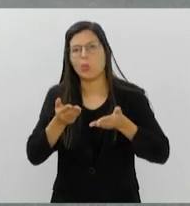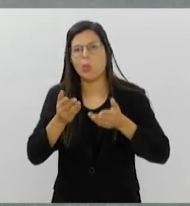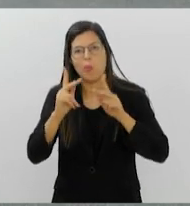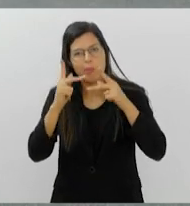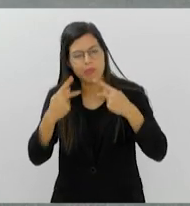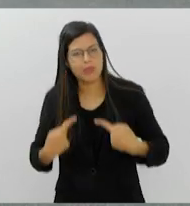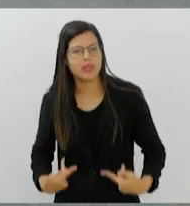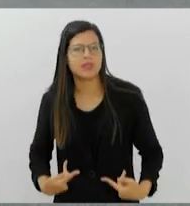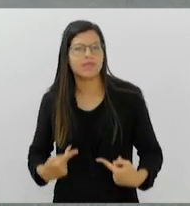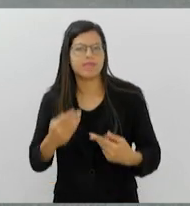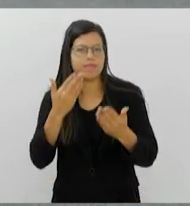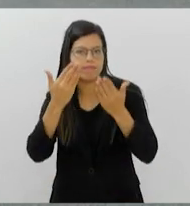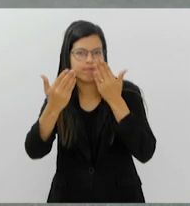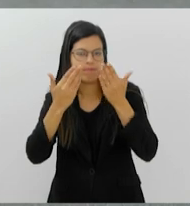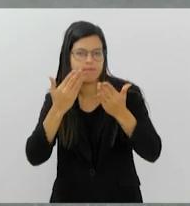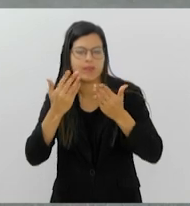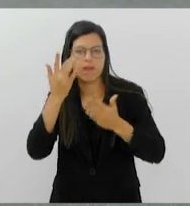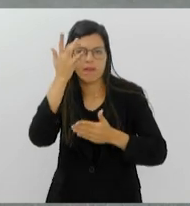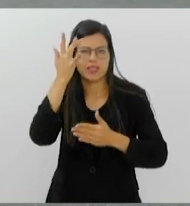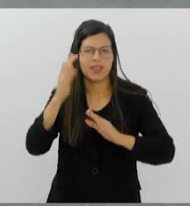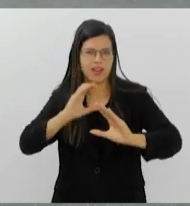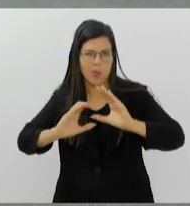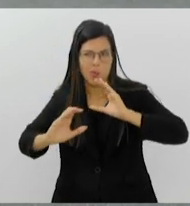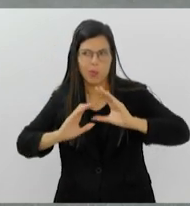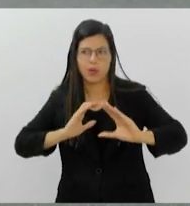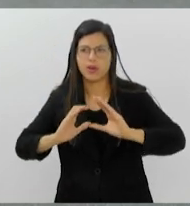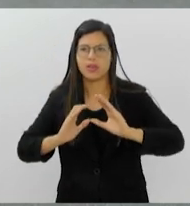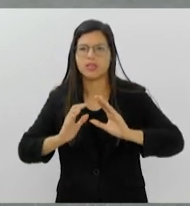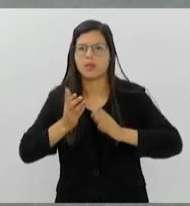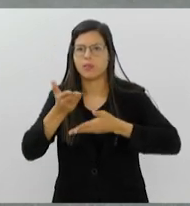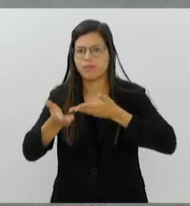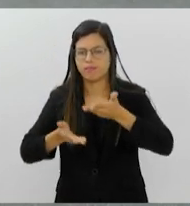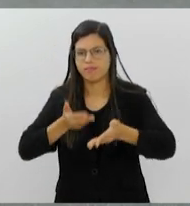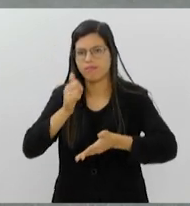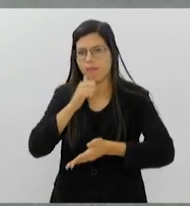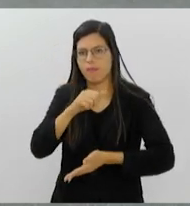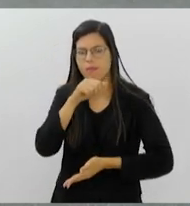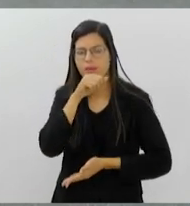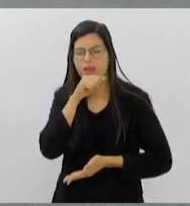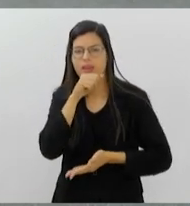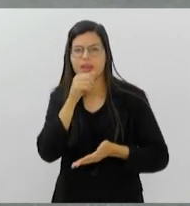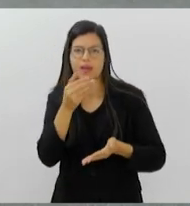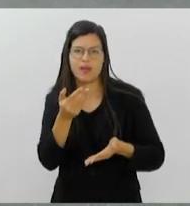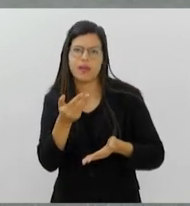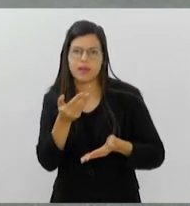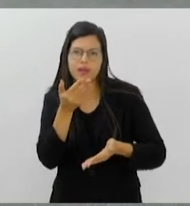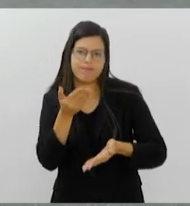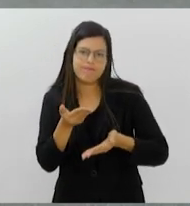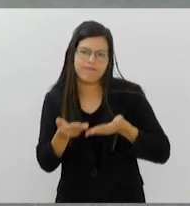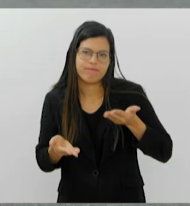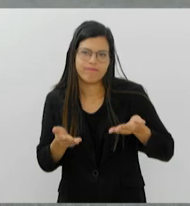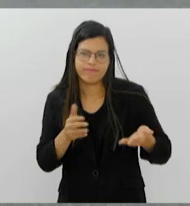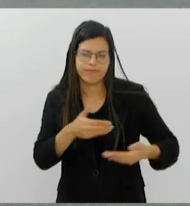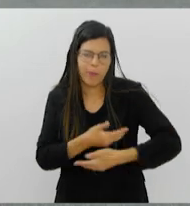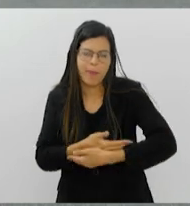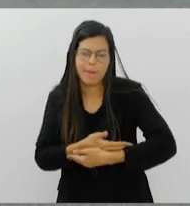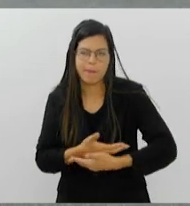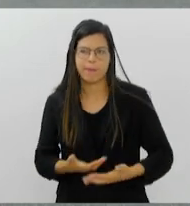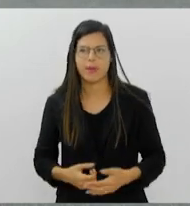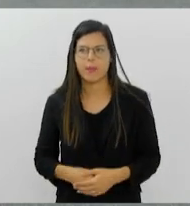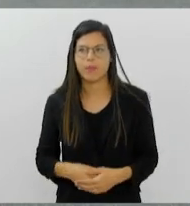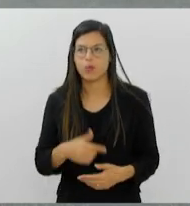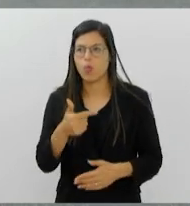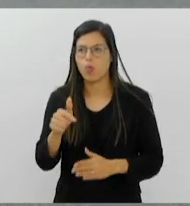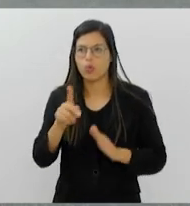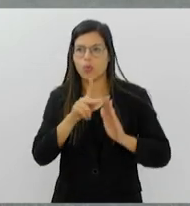para facilitar essa comunicação e o atendimento a essas mães que perderam os seus bebês. A deputada também, outro projeto na